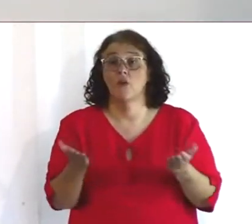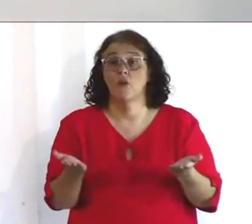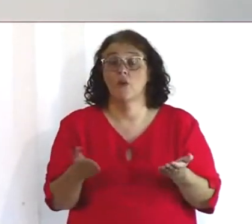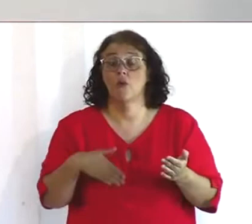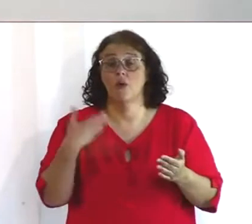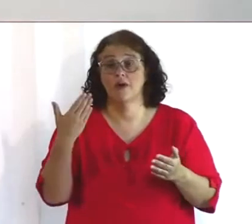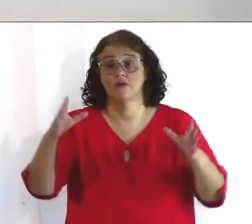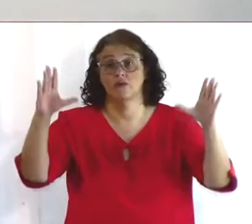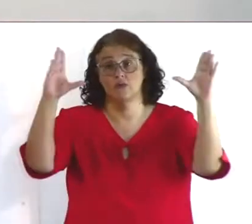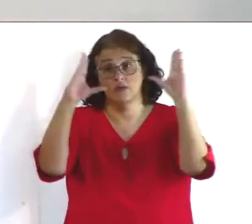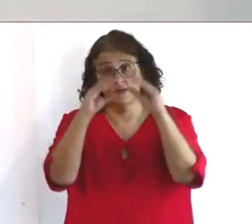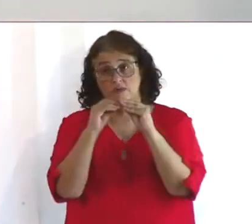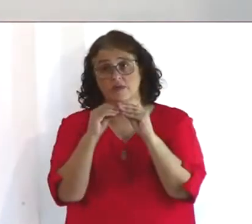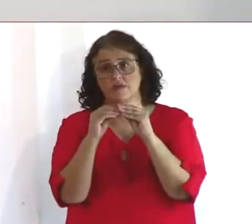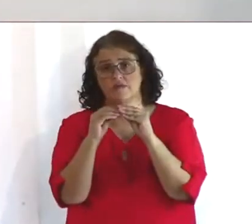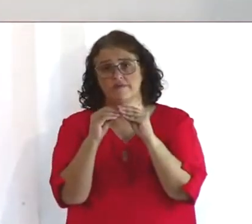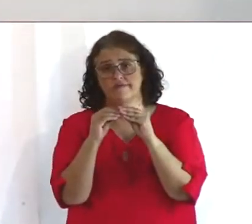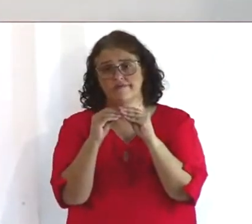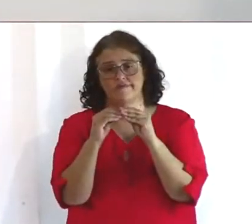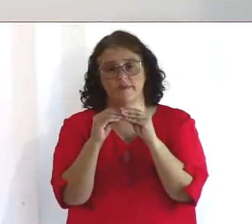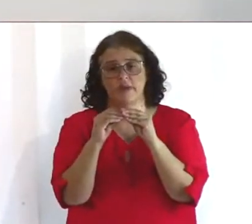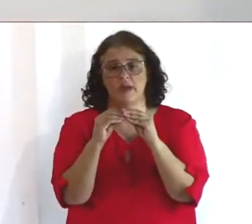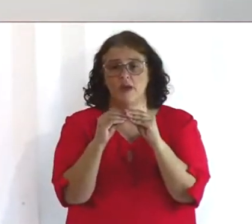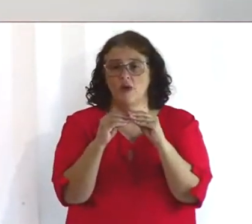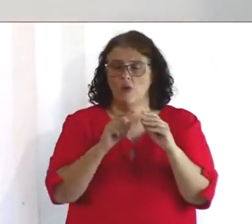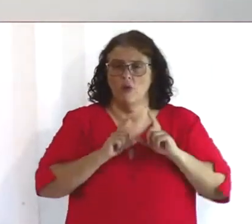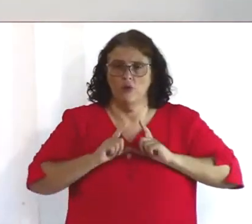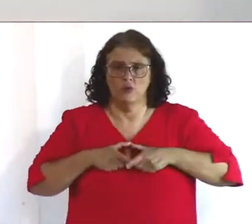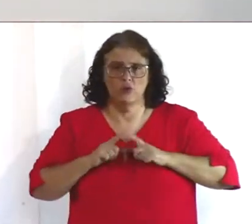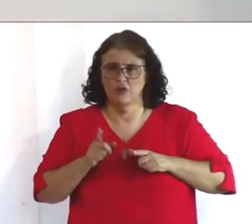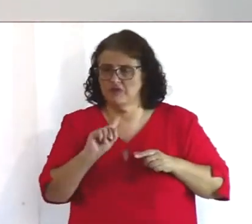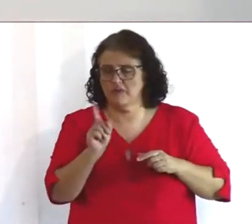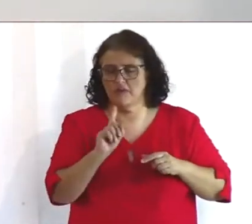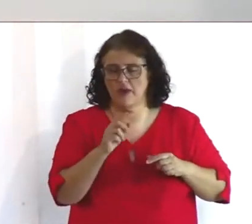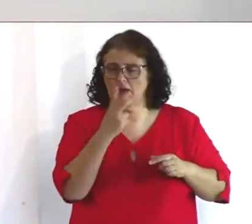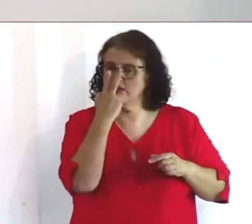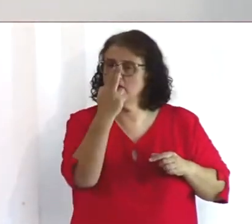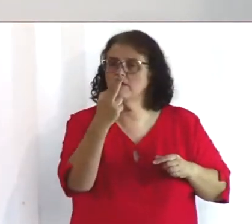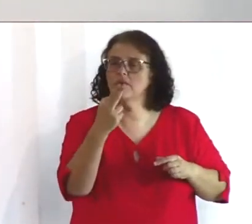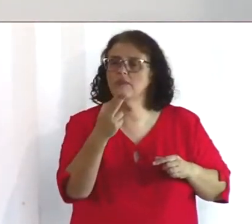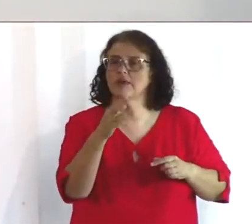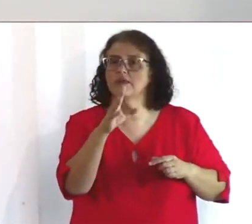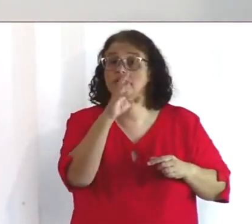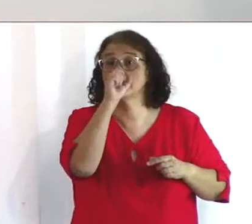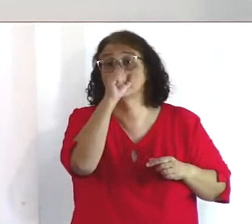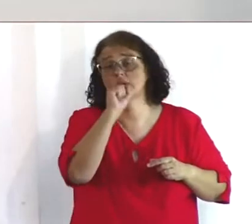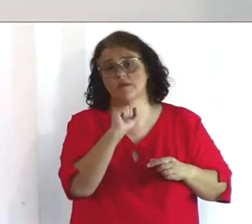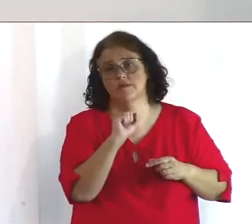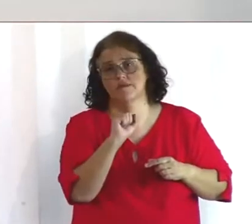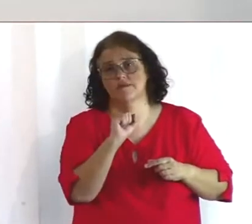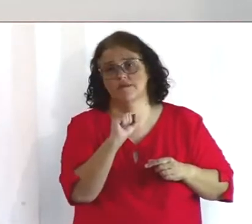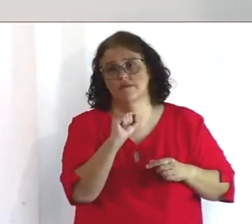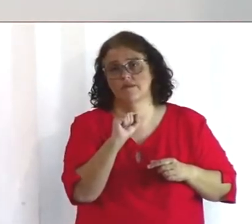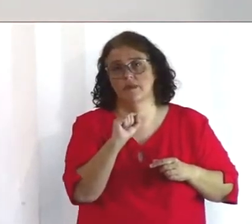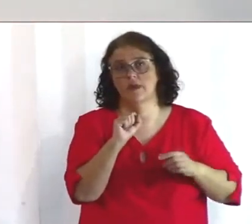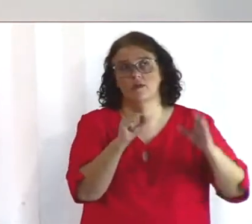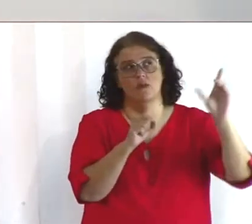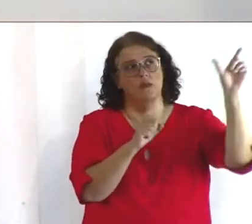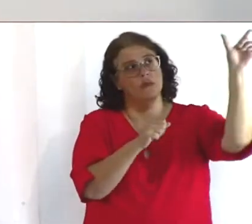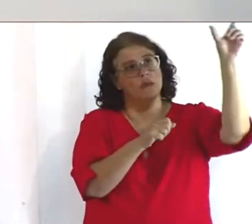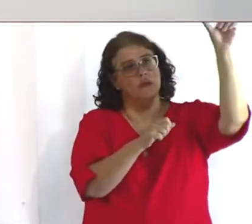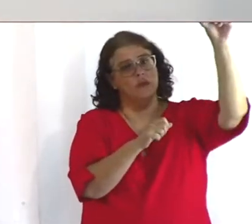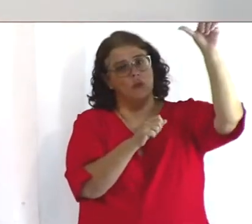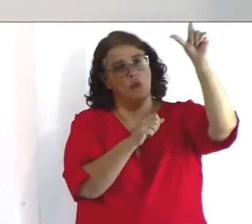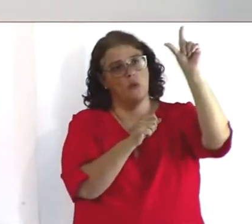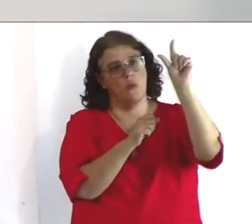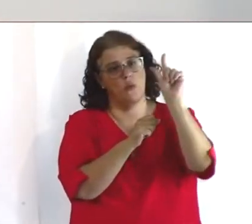já não considerava mais sábado, porque o sol, o crepúsculo do sol implicava naturalmente o começo do